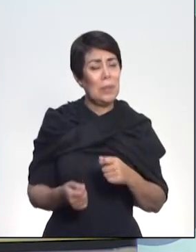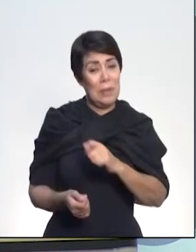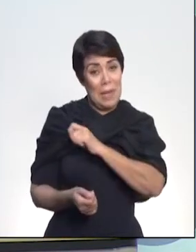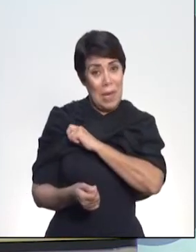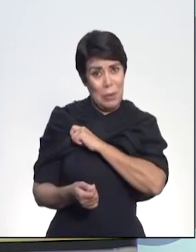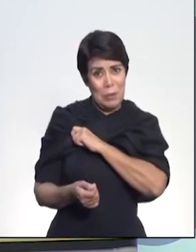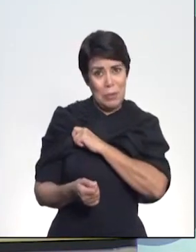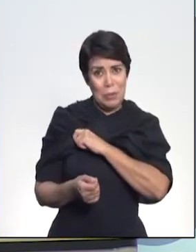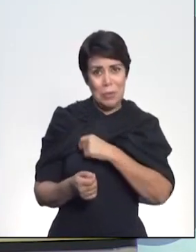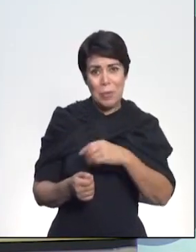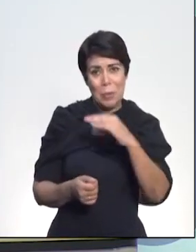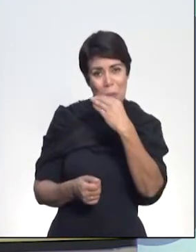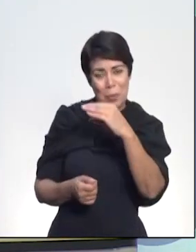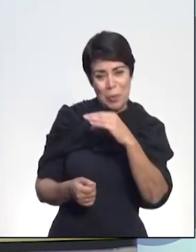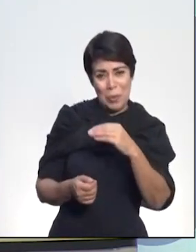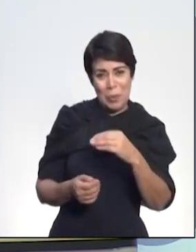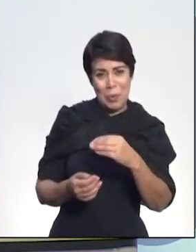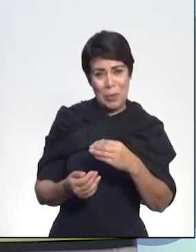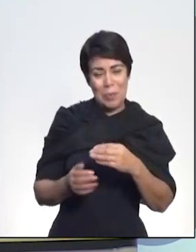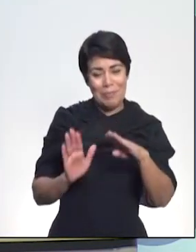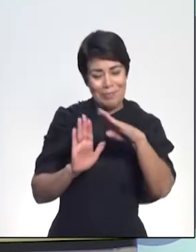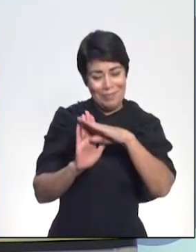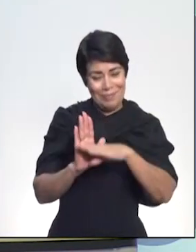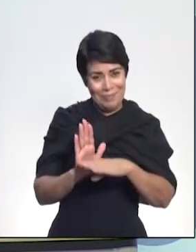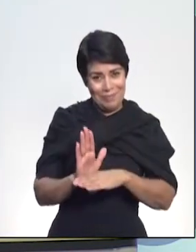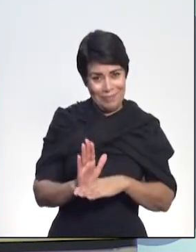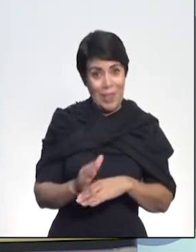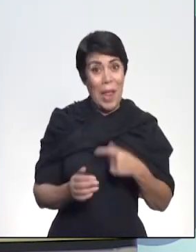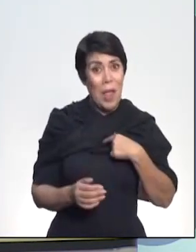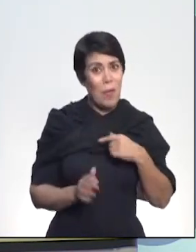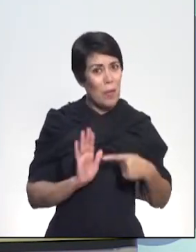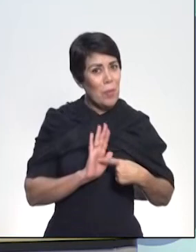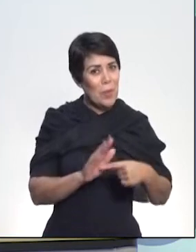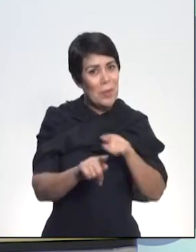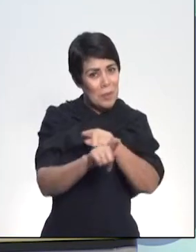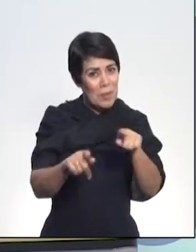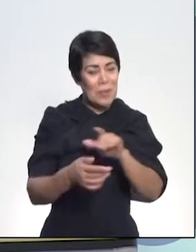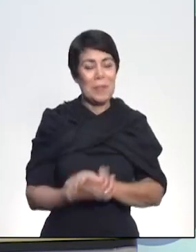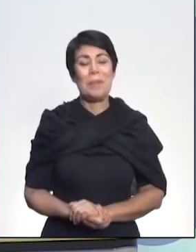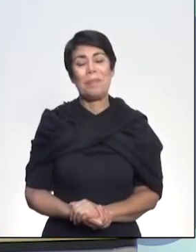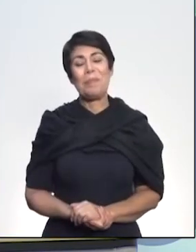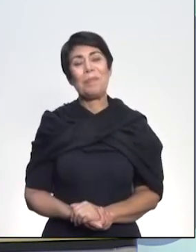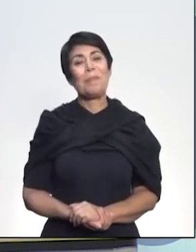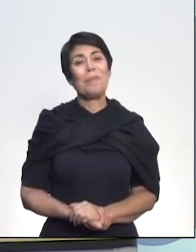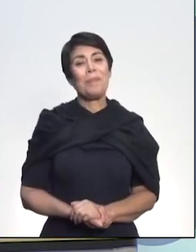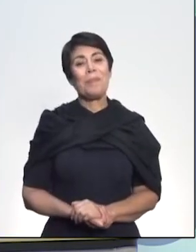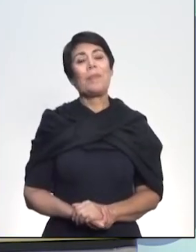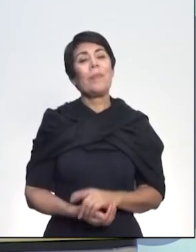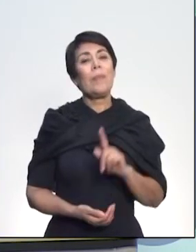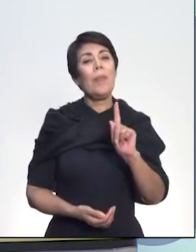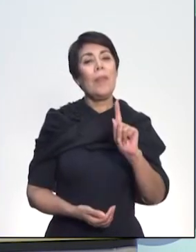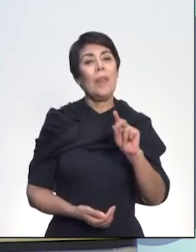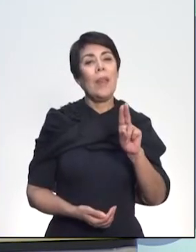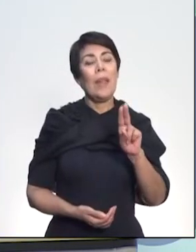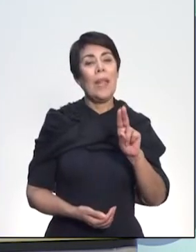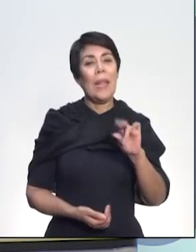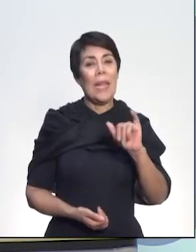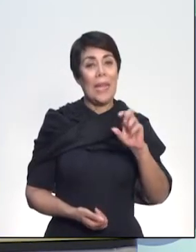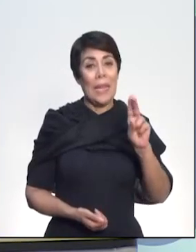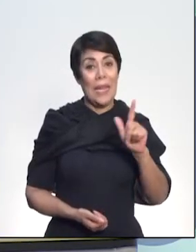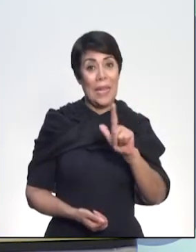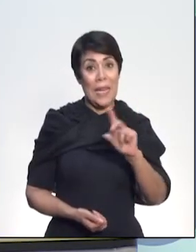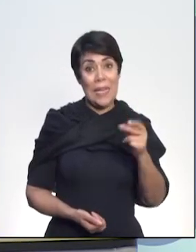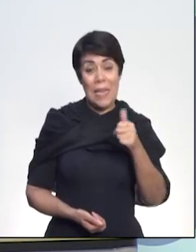plano deles, né? Eu vou dividir com vocês, vou ser o porta-voz a porta-voz deles agora, né? O Guilherme, ele diz que